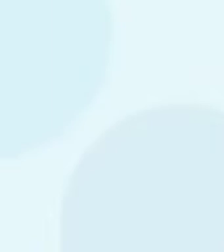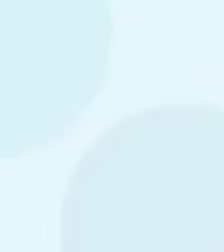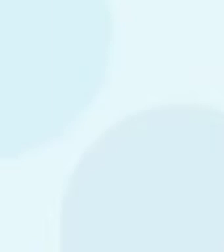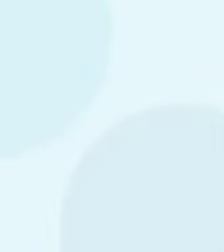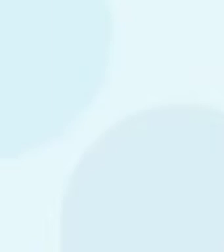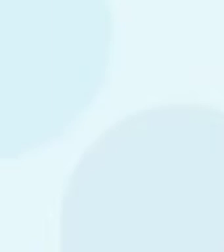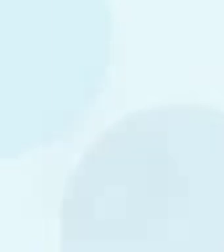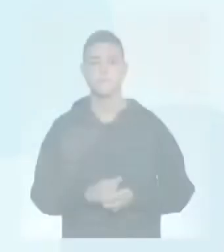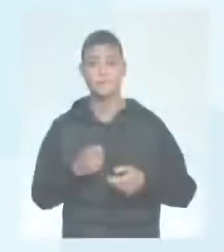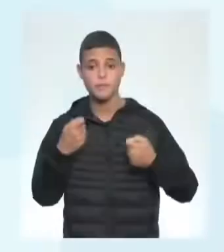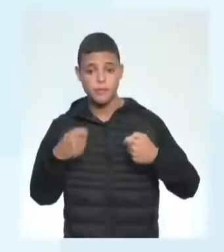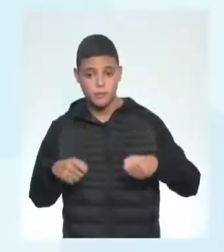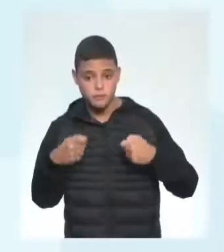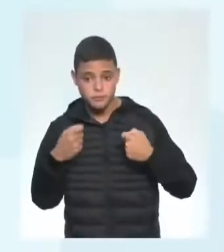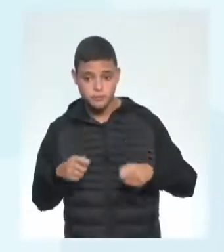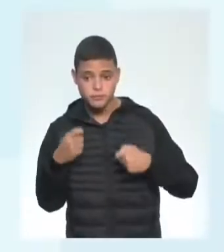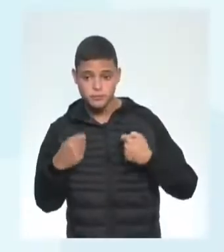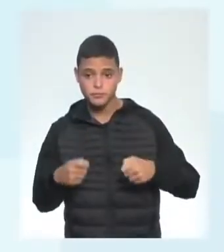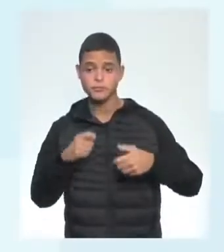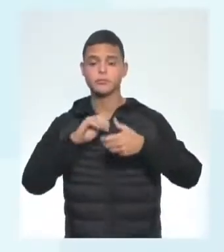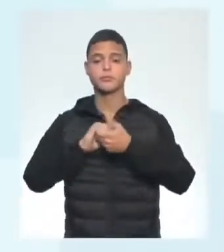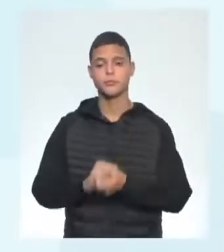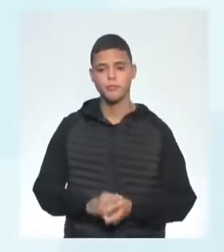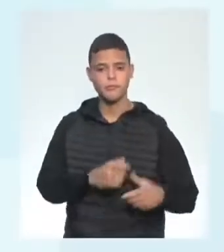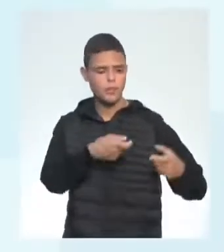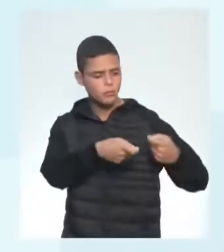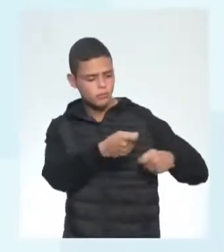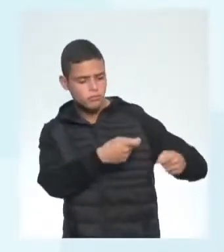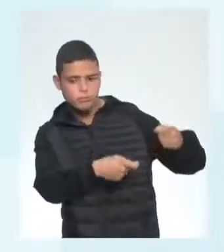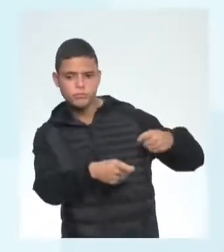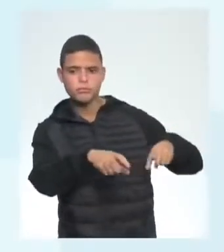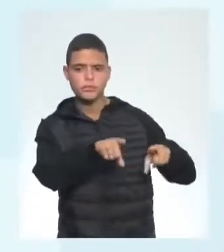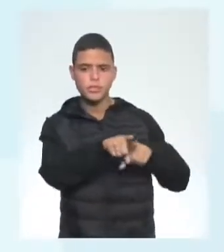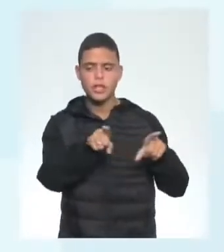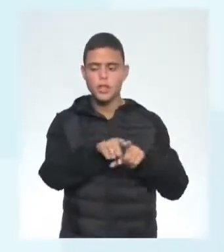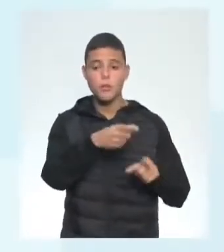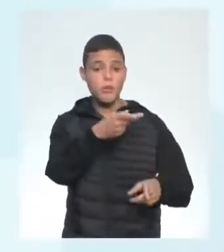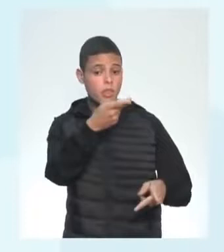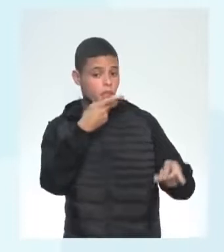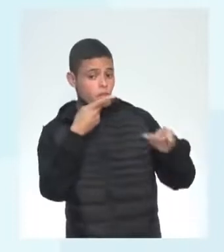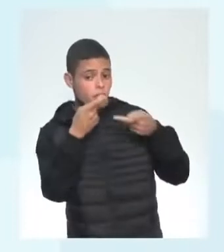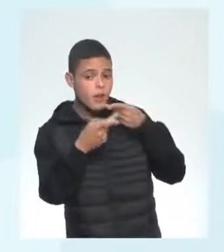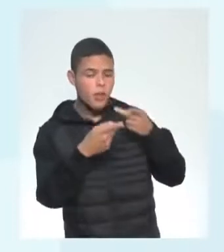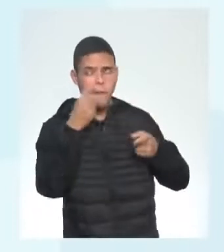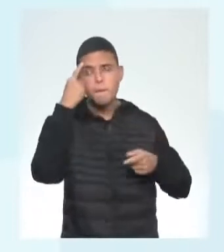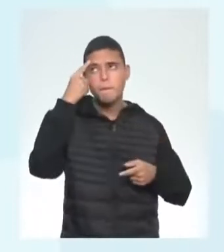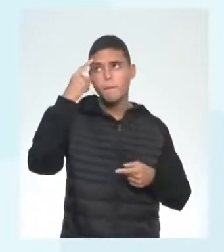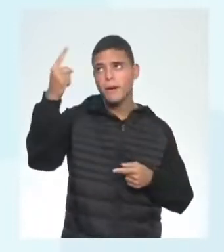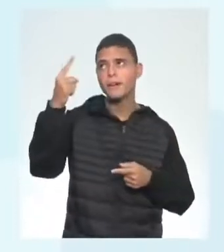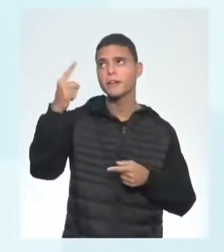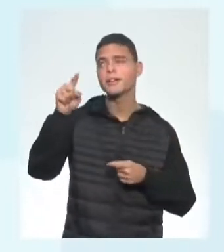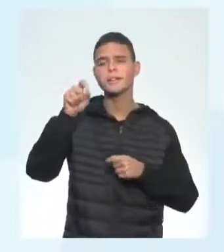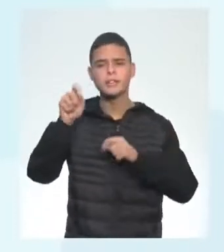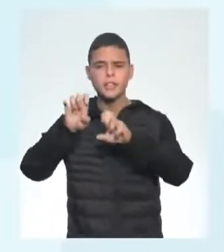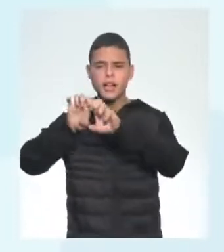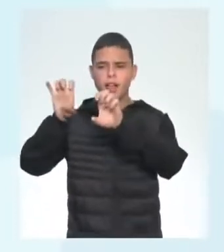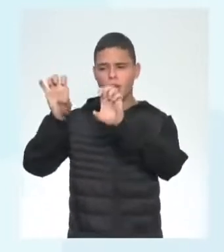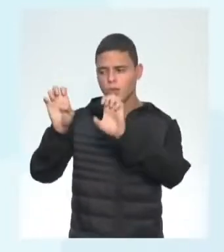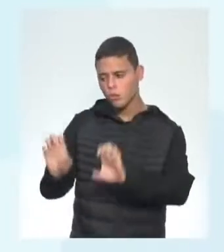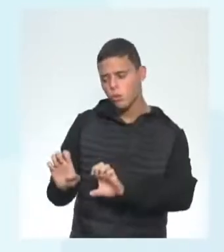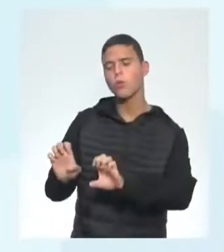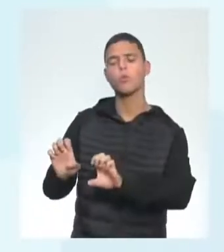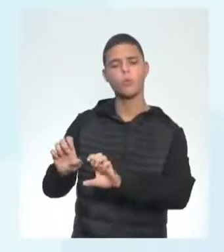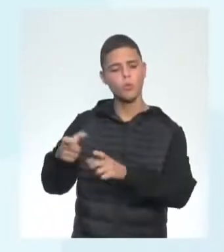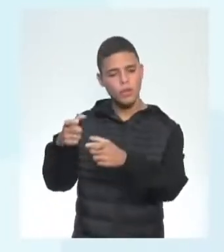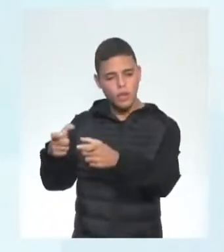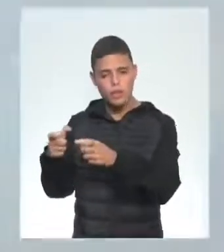de infraestrutura, né, Mauro? Na hora que você me falou, a primeira coisa que eu pensei foi na infraestrutura dessa cidade,